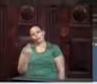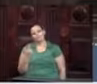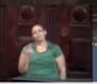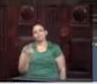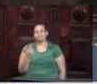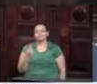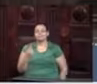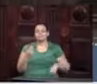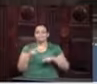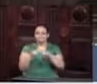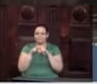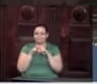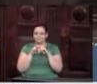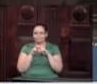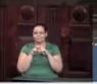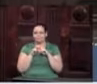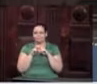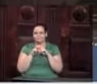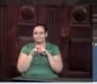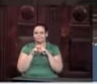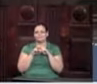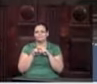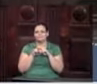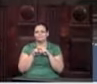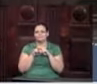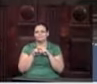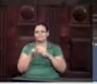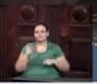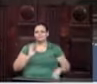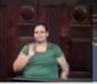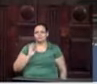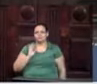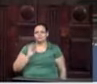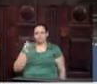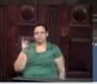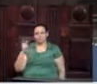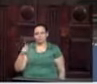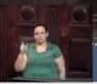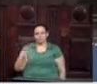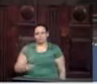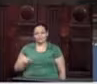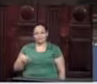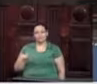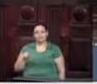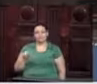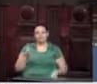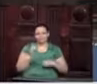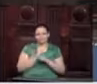em decorrência da condição de policial militar.